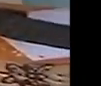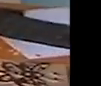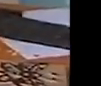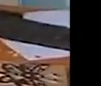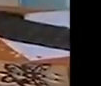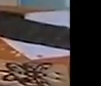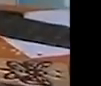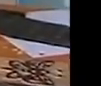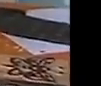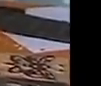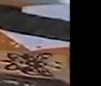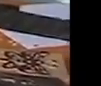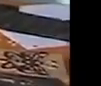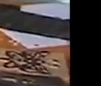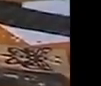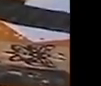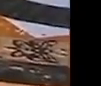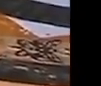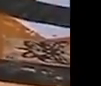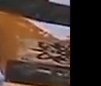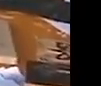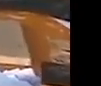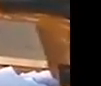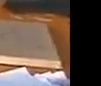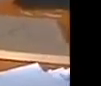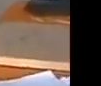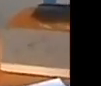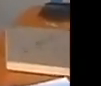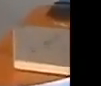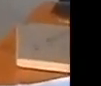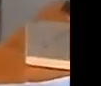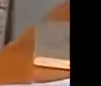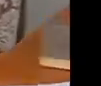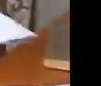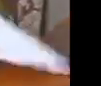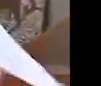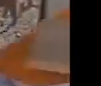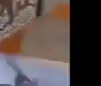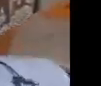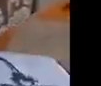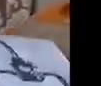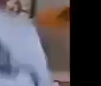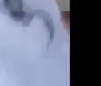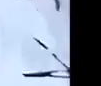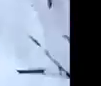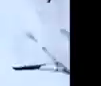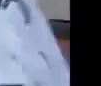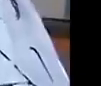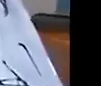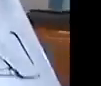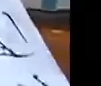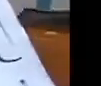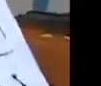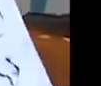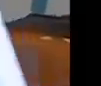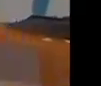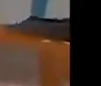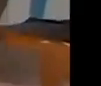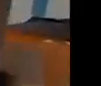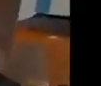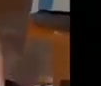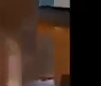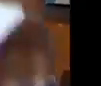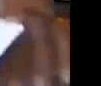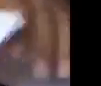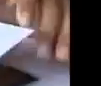Aqui eu desenhei com carbono. Daqui, ó. Ele é um fóssil. Eu botei o carbono aqui assim de